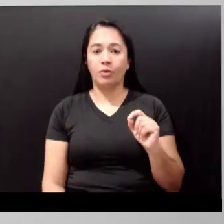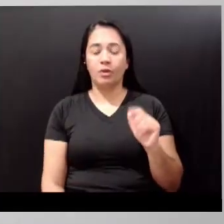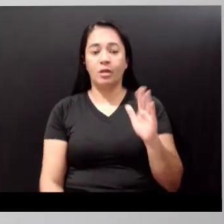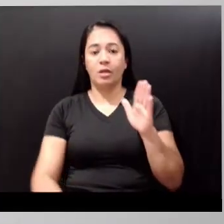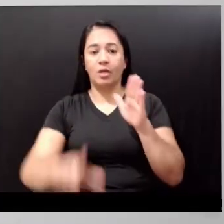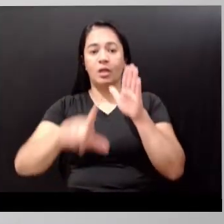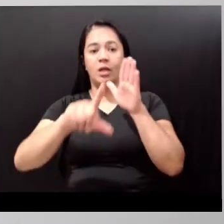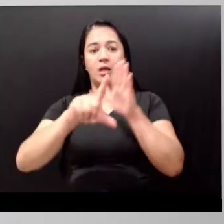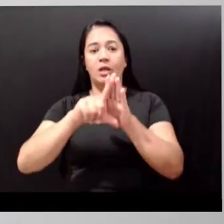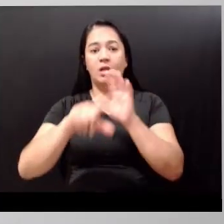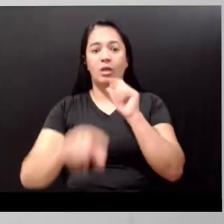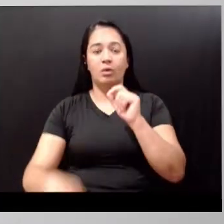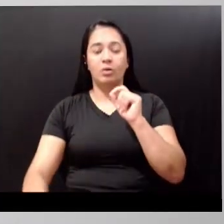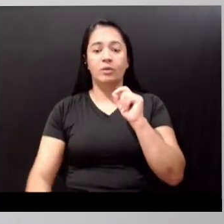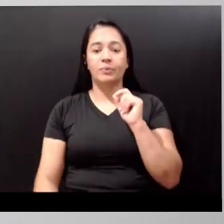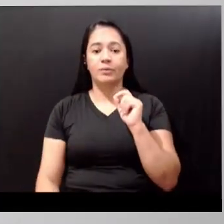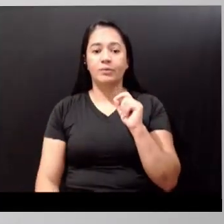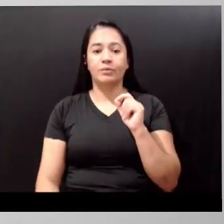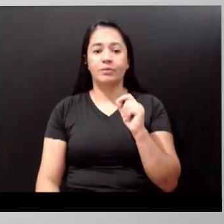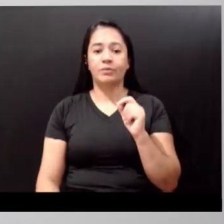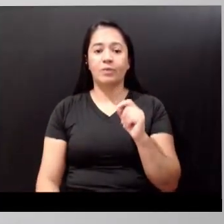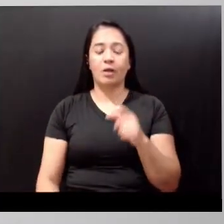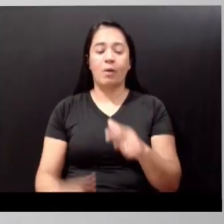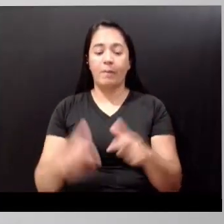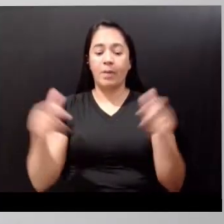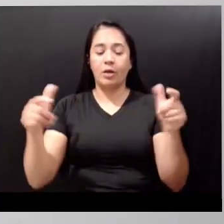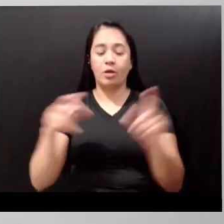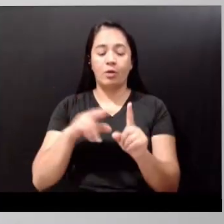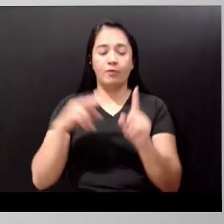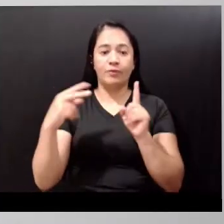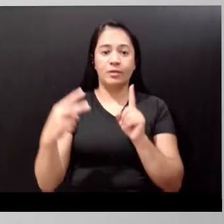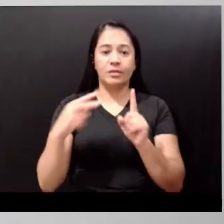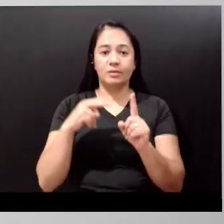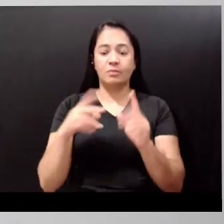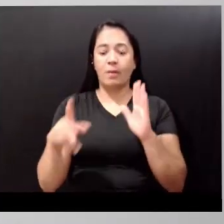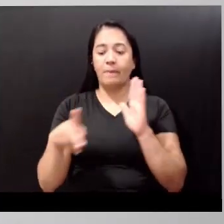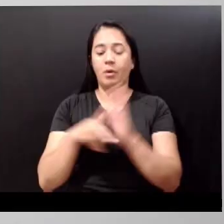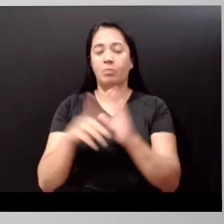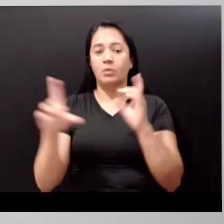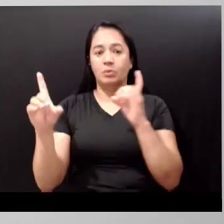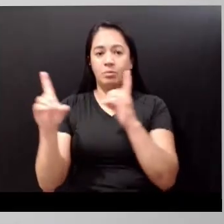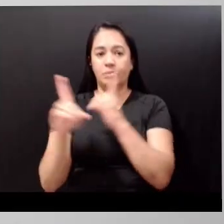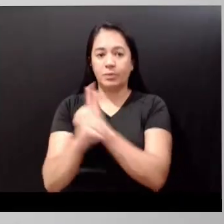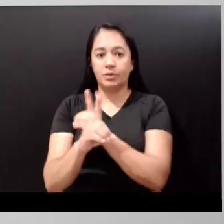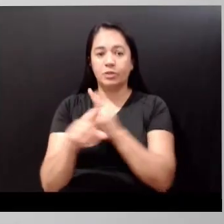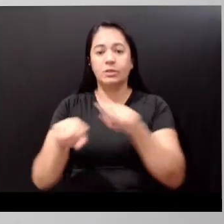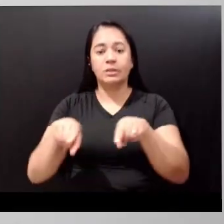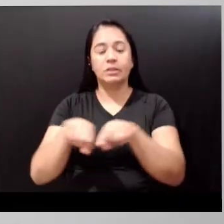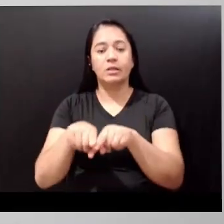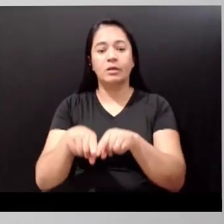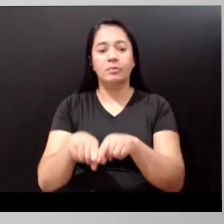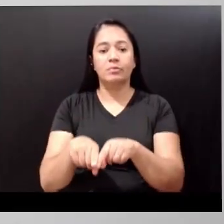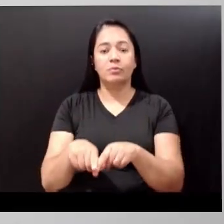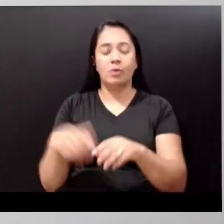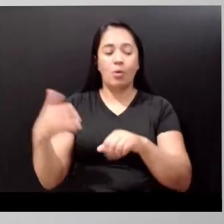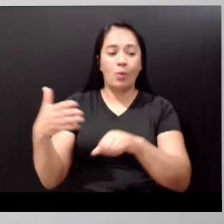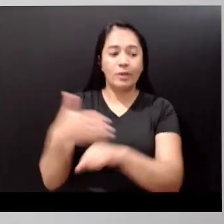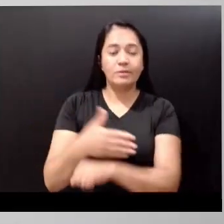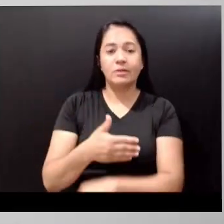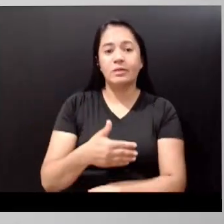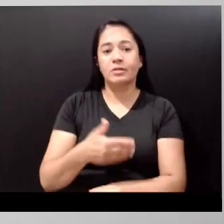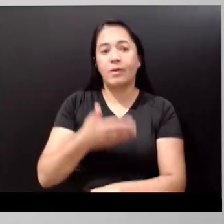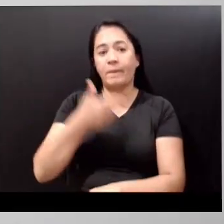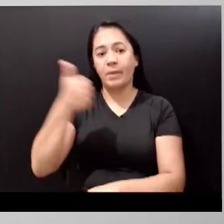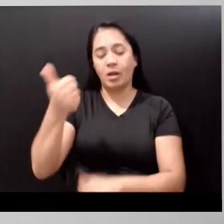que essa lei traga realmente de positivo é uma maior visibilidade de diagnóstico e também um maior